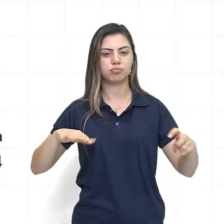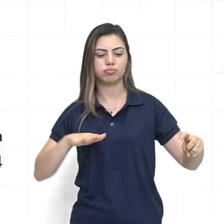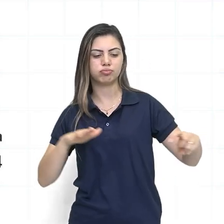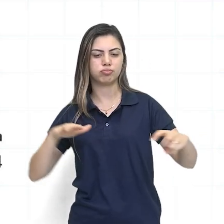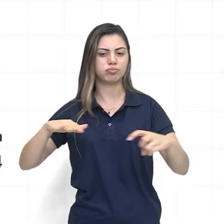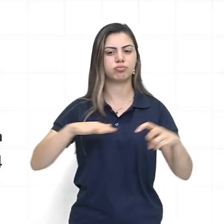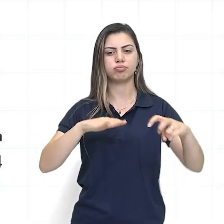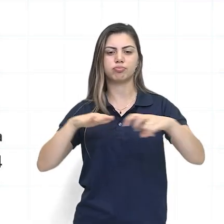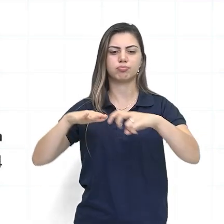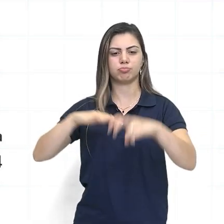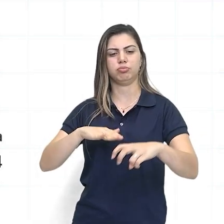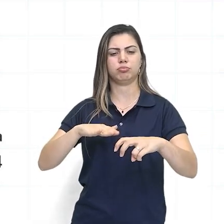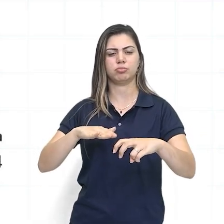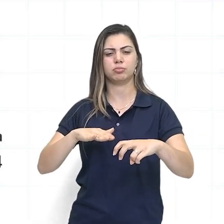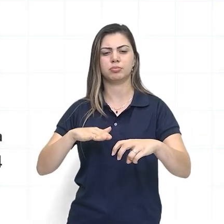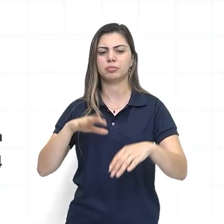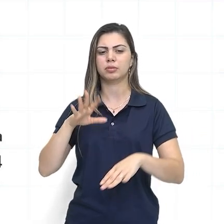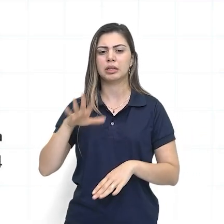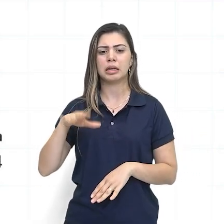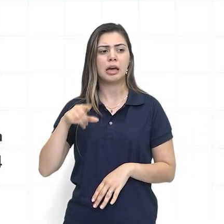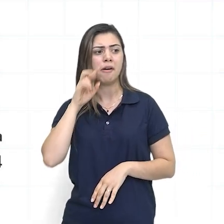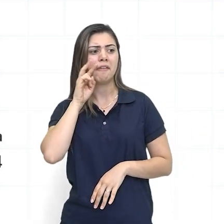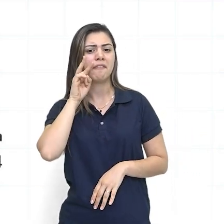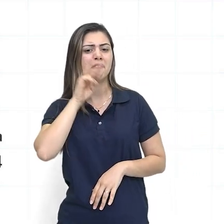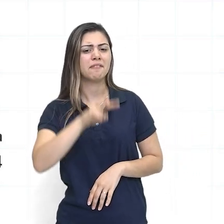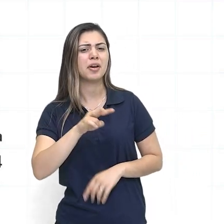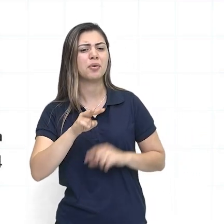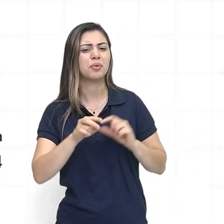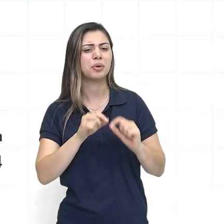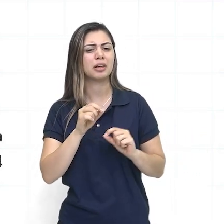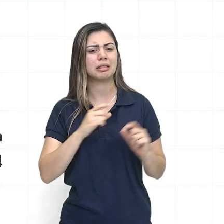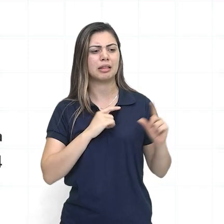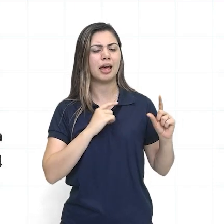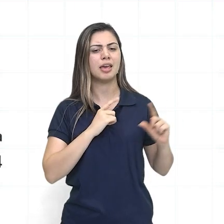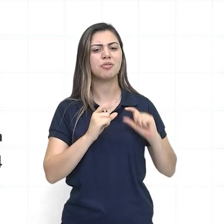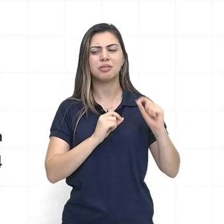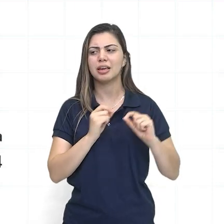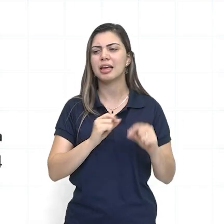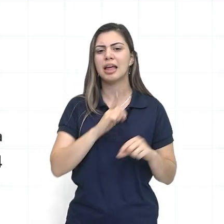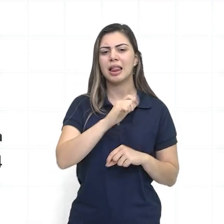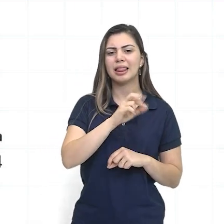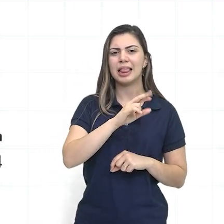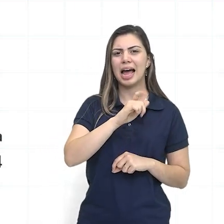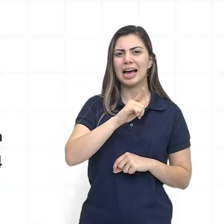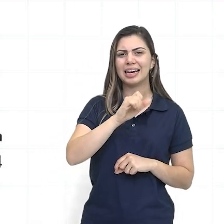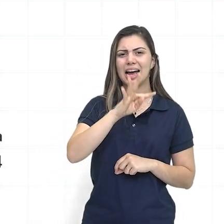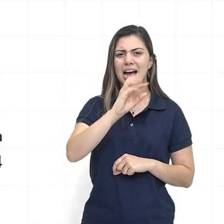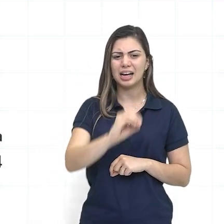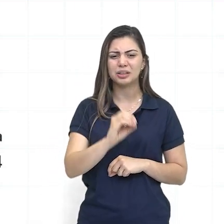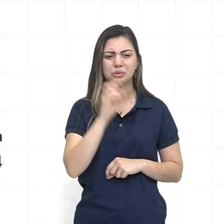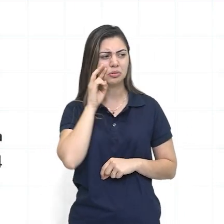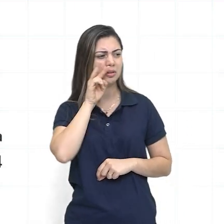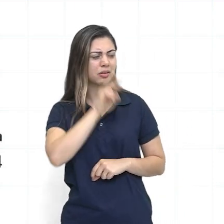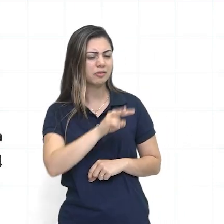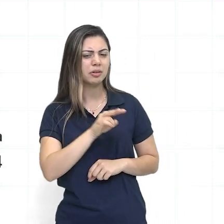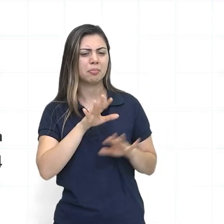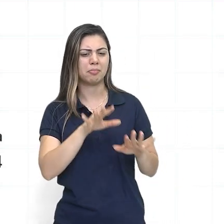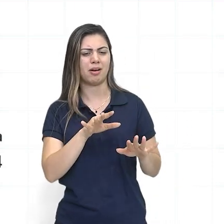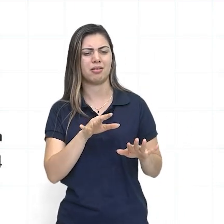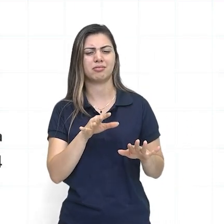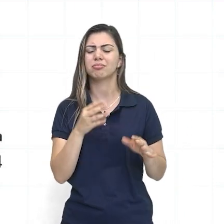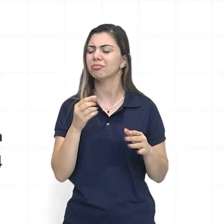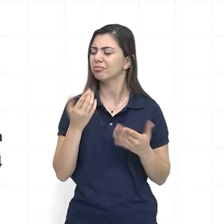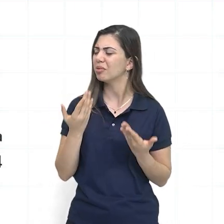carro. Um dos compadres falou: passou um largato ali. O outro